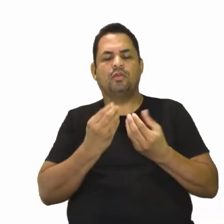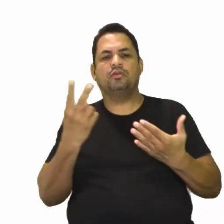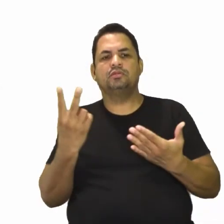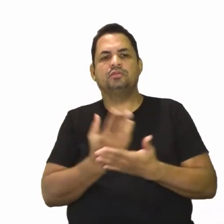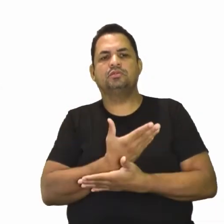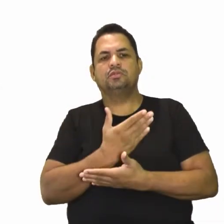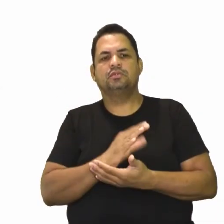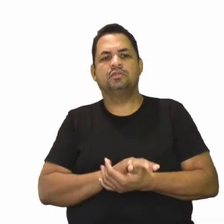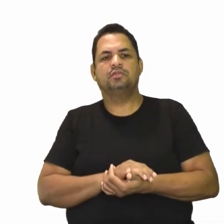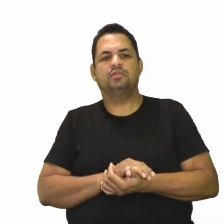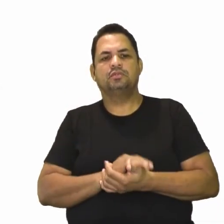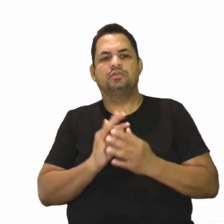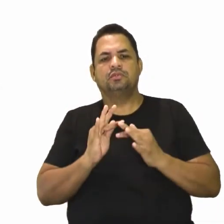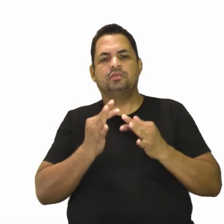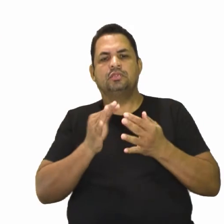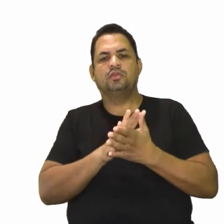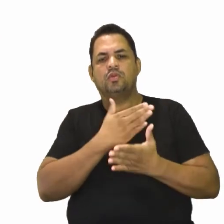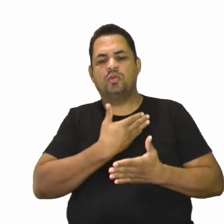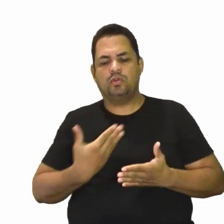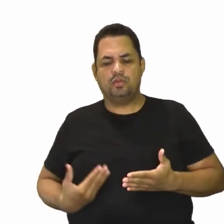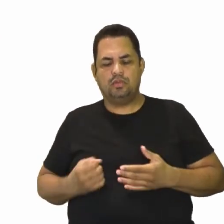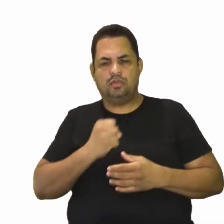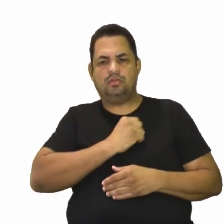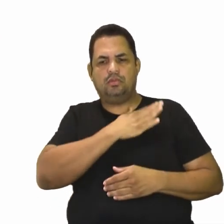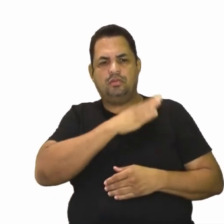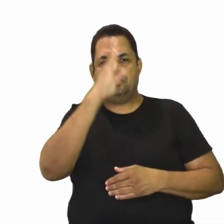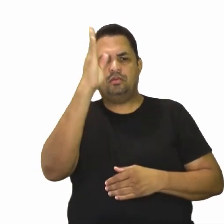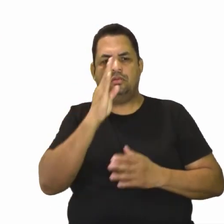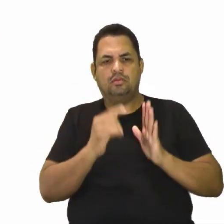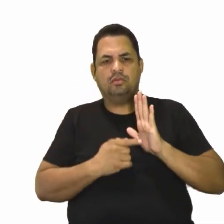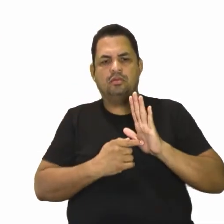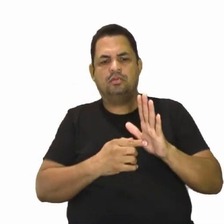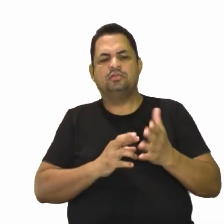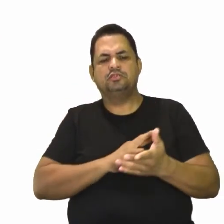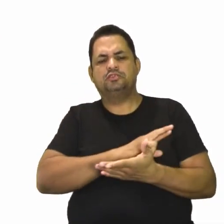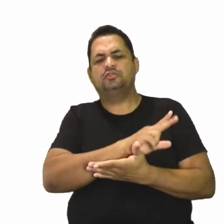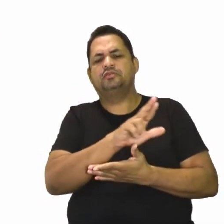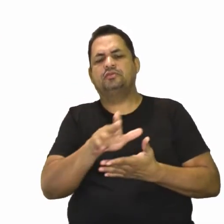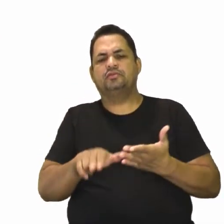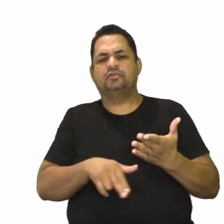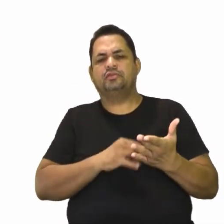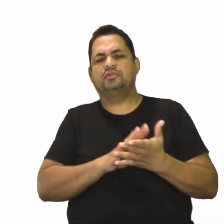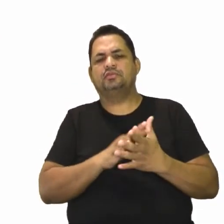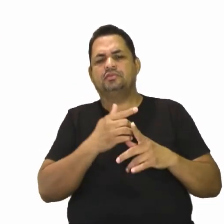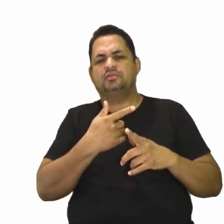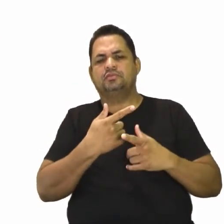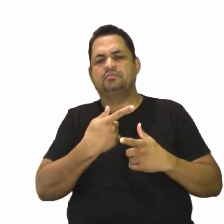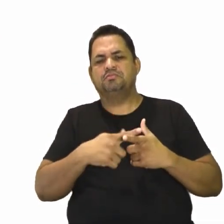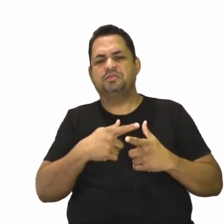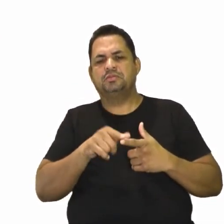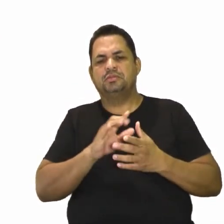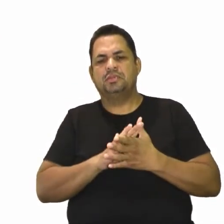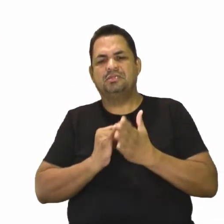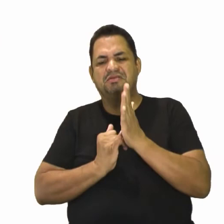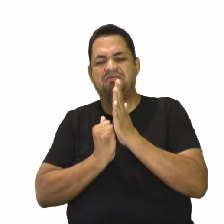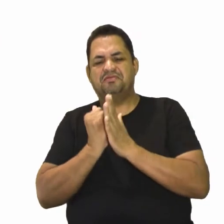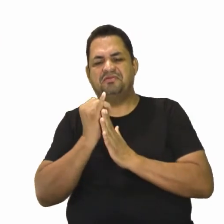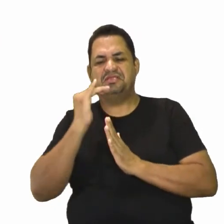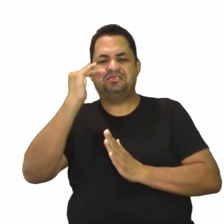dá. Nos últimos anos do governo militar, o Brasil apresentava vários problemas. A inflação